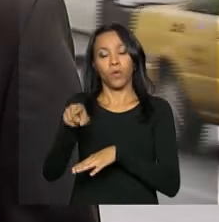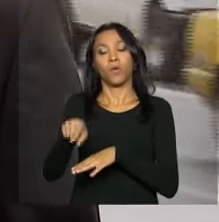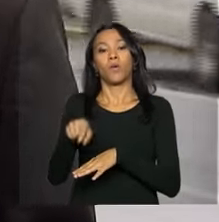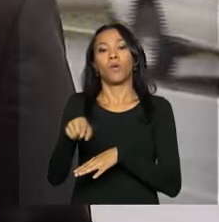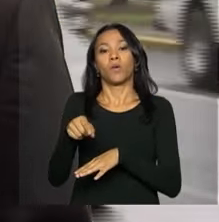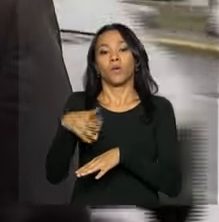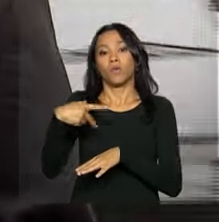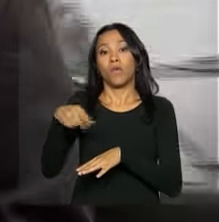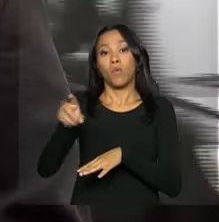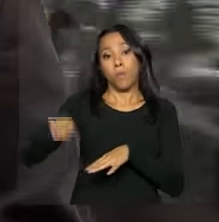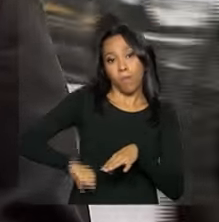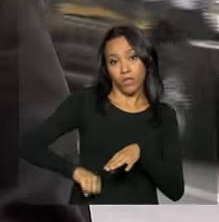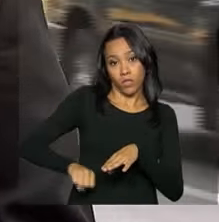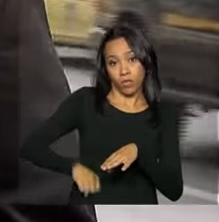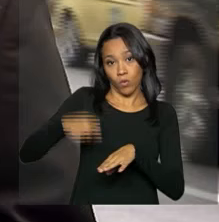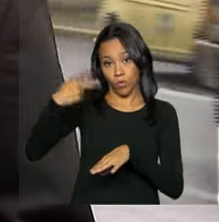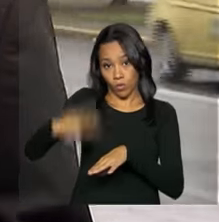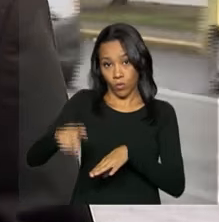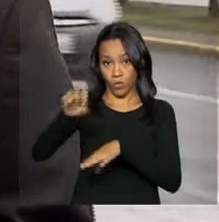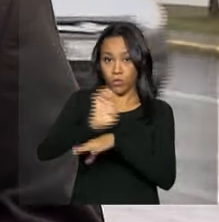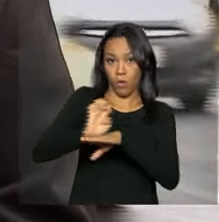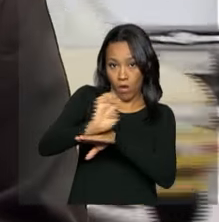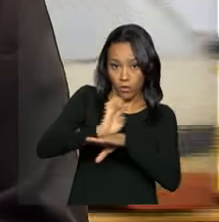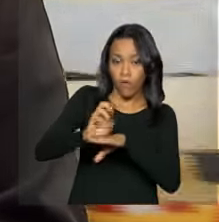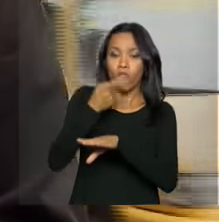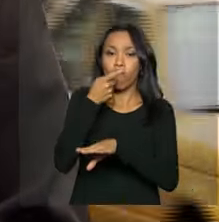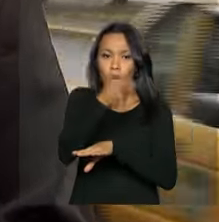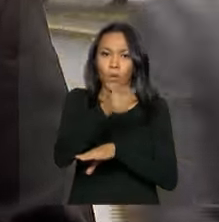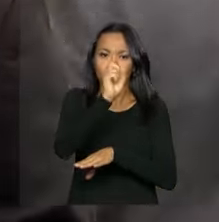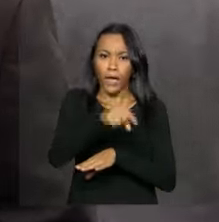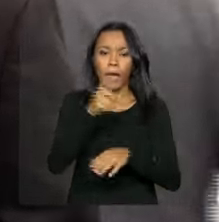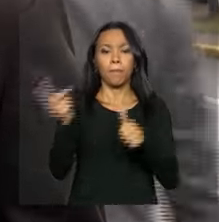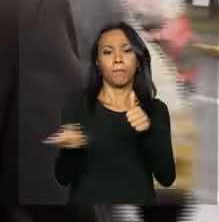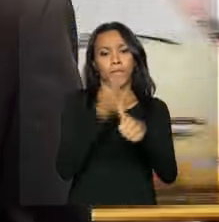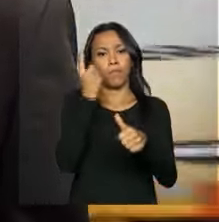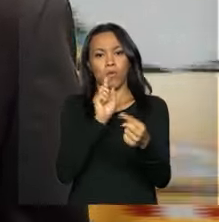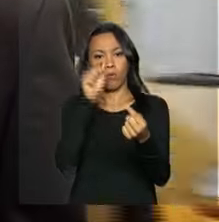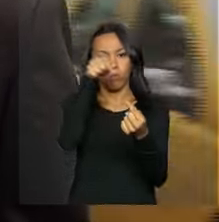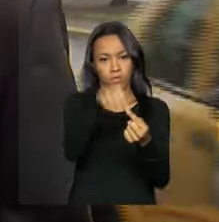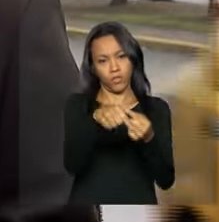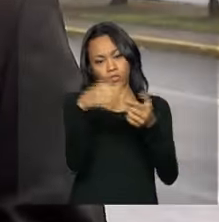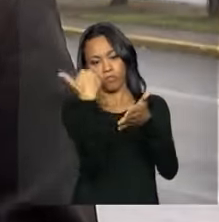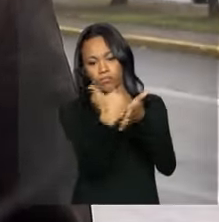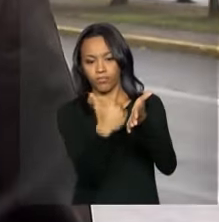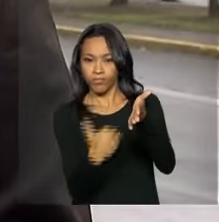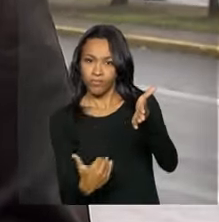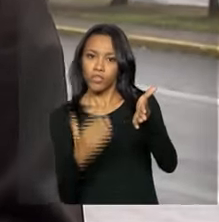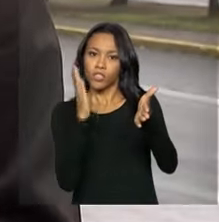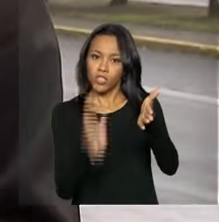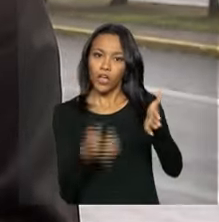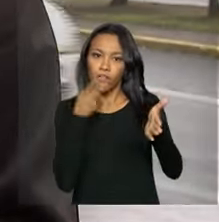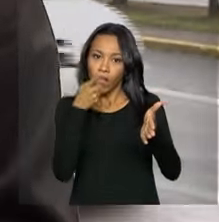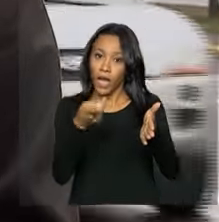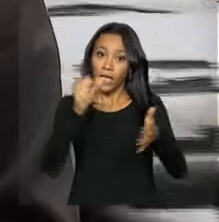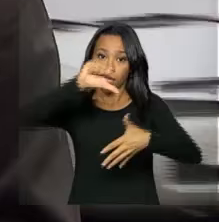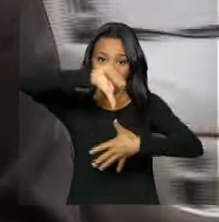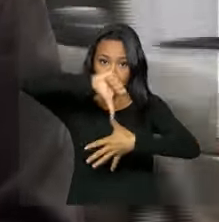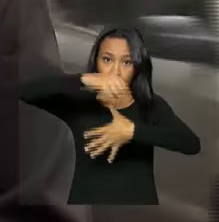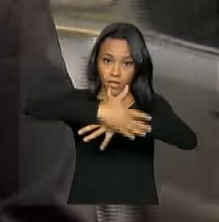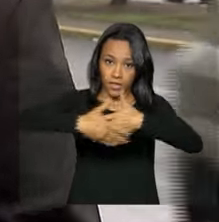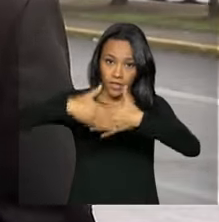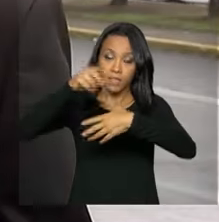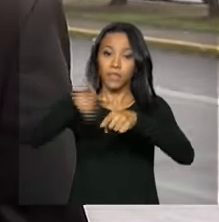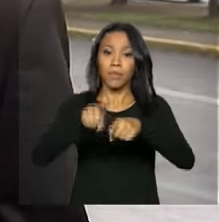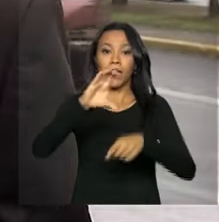Horácio Sevilla Borja, essa proposta vem na sequência da primeira meta estabelecida pela CELAC, que foi declarar a América Latina e o Caribe